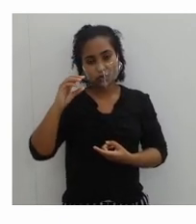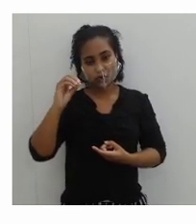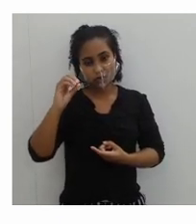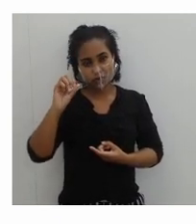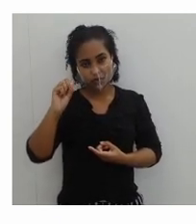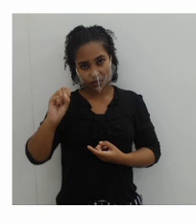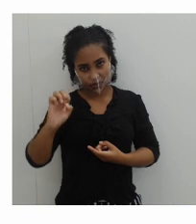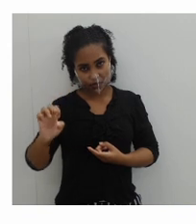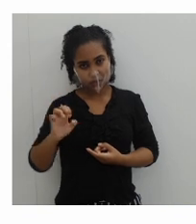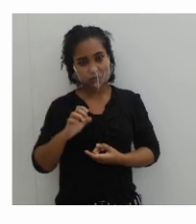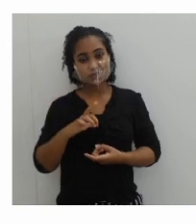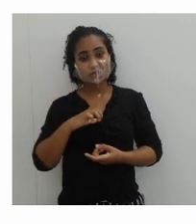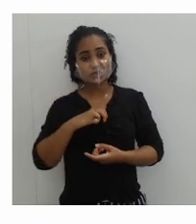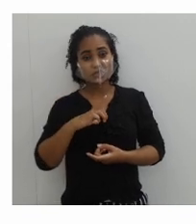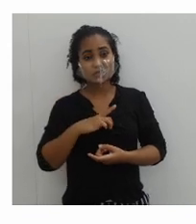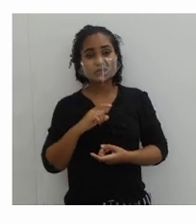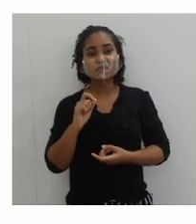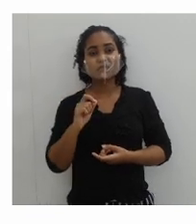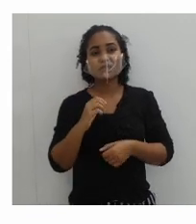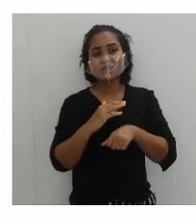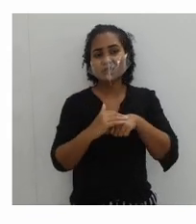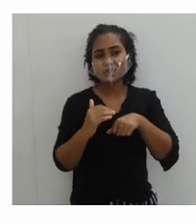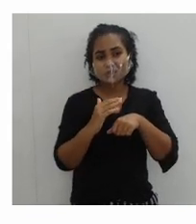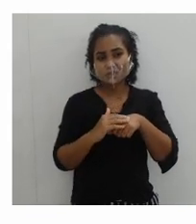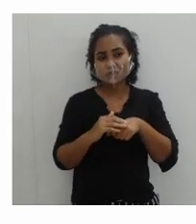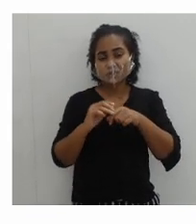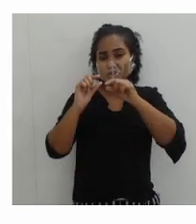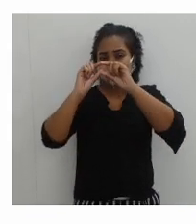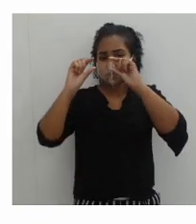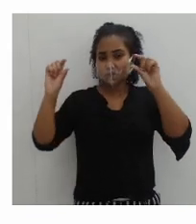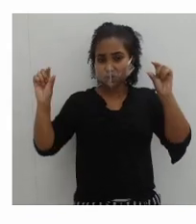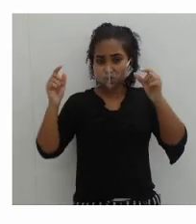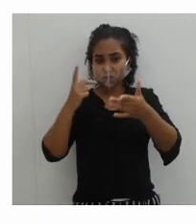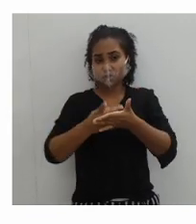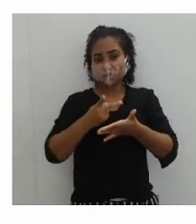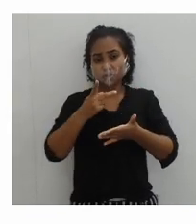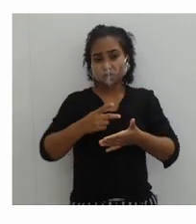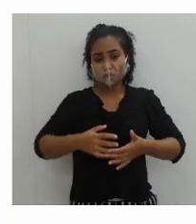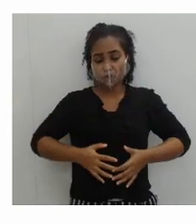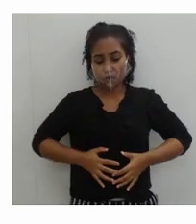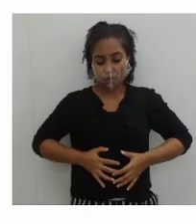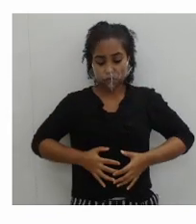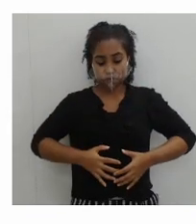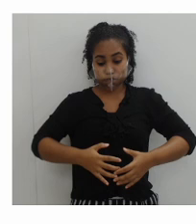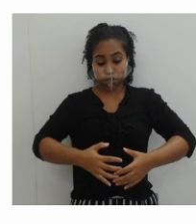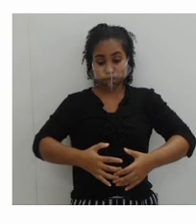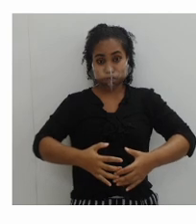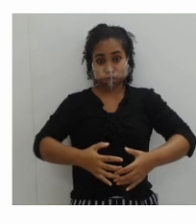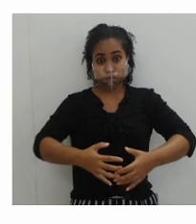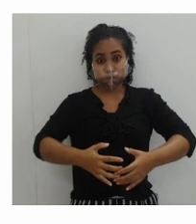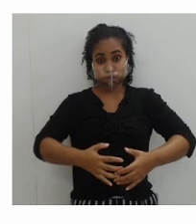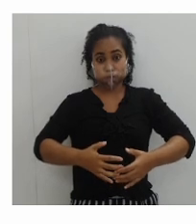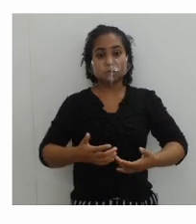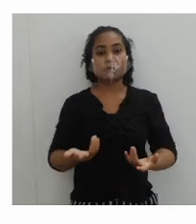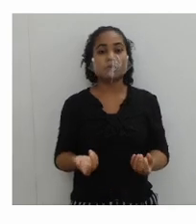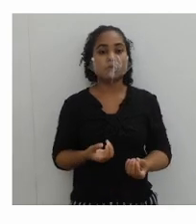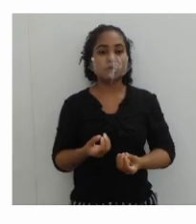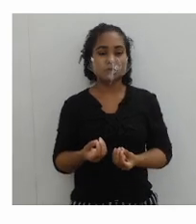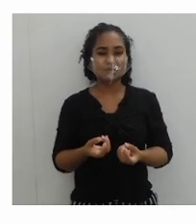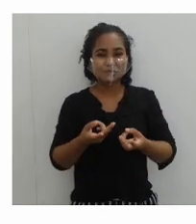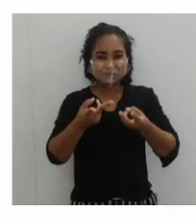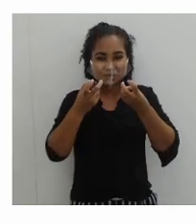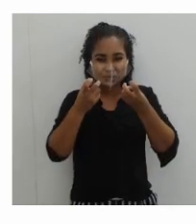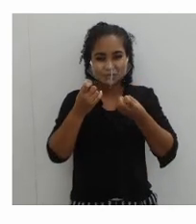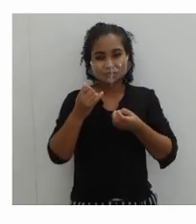pelo Schistosoma mansoni, que é característico pela barriga d'água, né? Olha essa